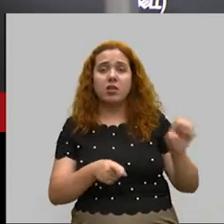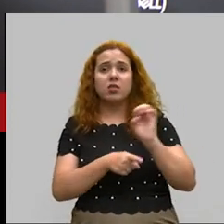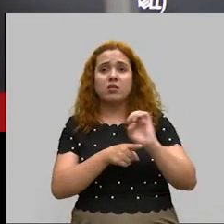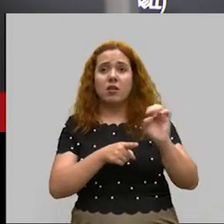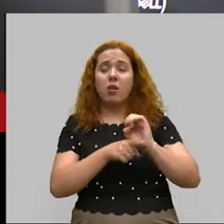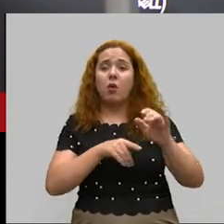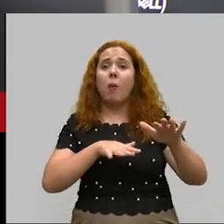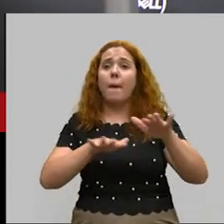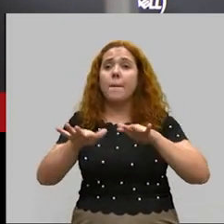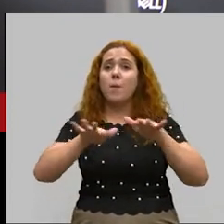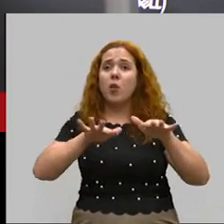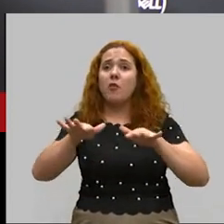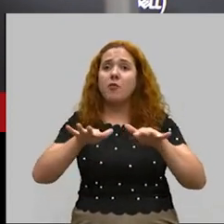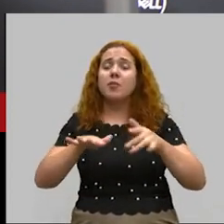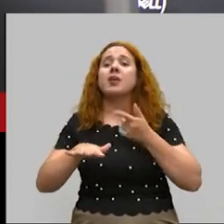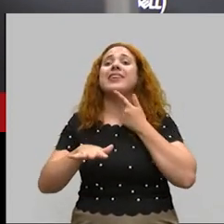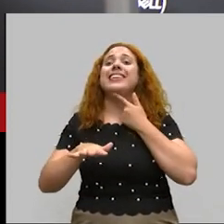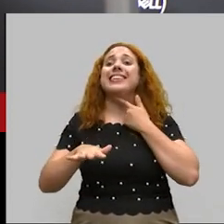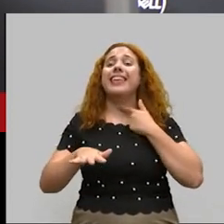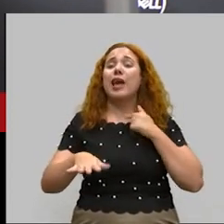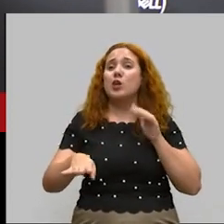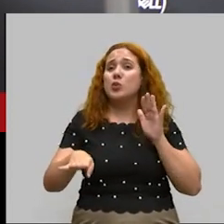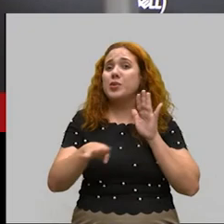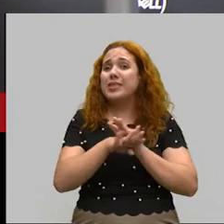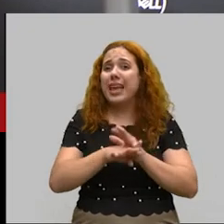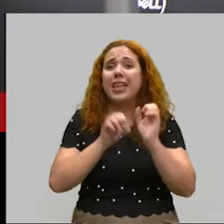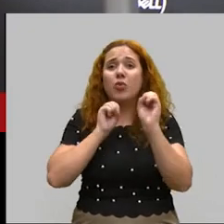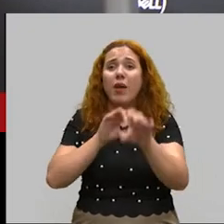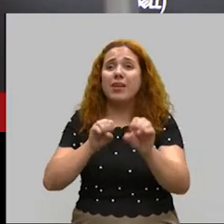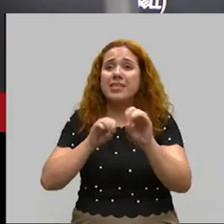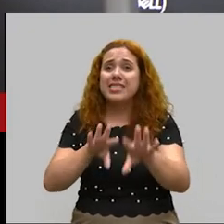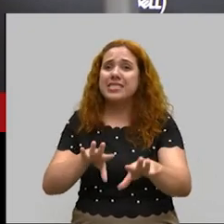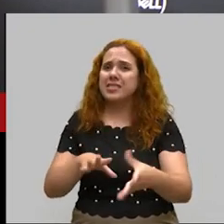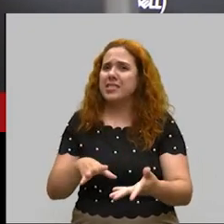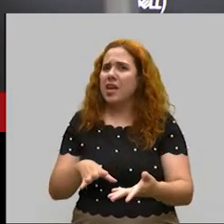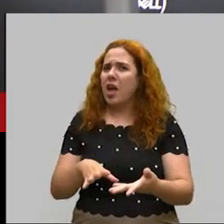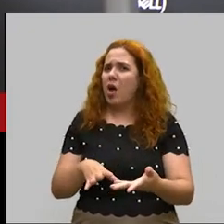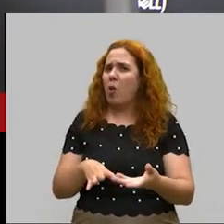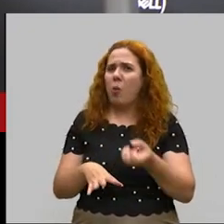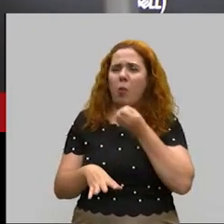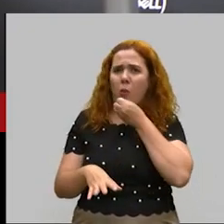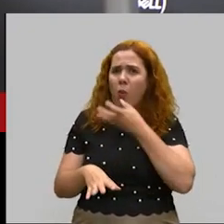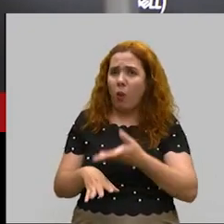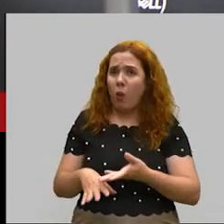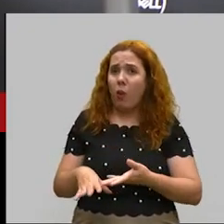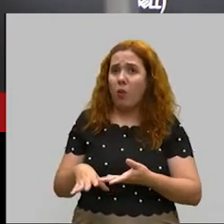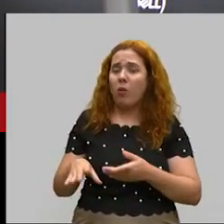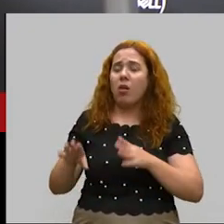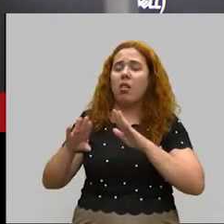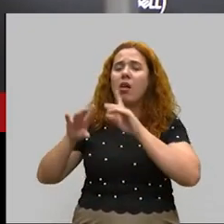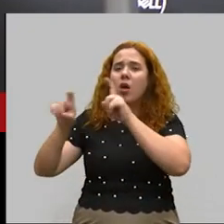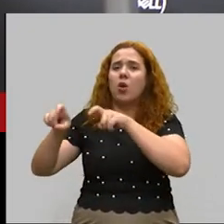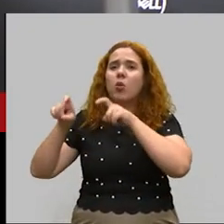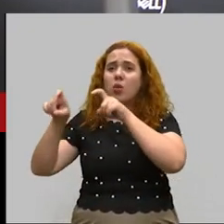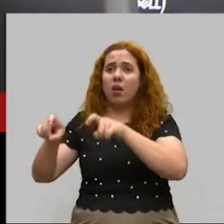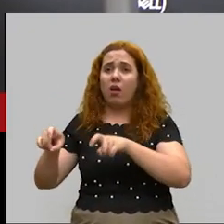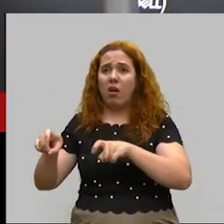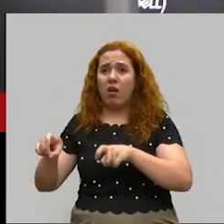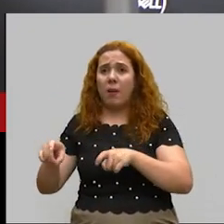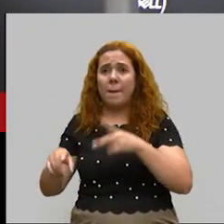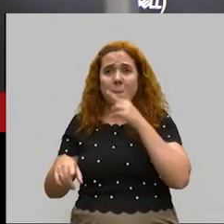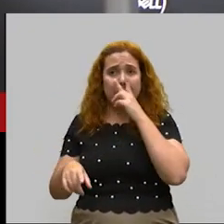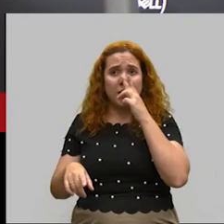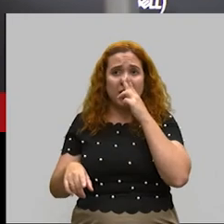esse querendo oferecer Educação de qualidade pro campo fazendo o papel do estado o estado devia apoiar